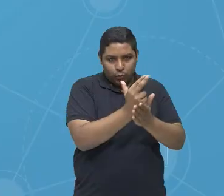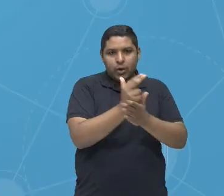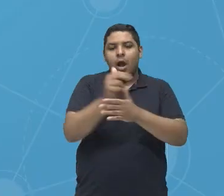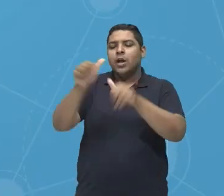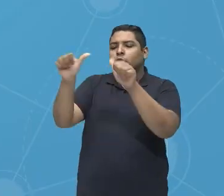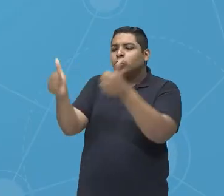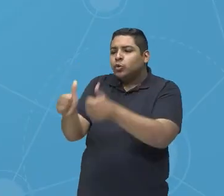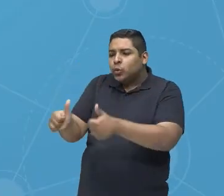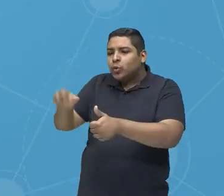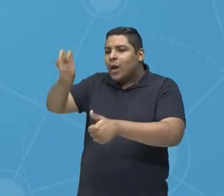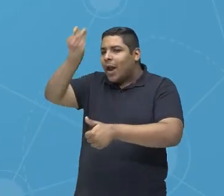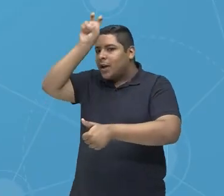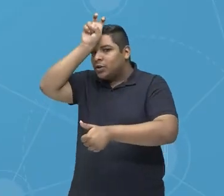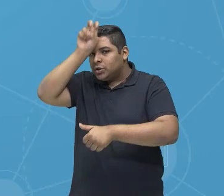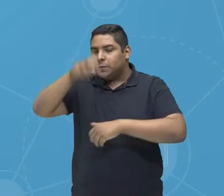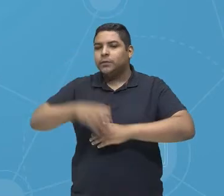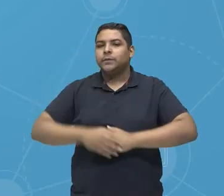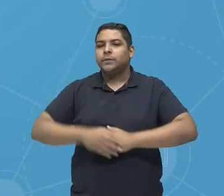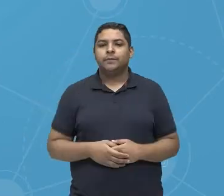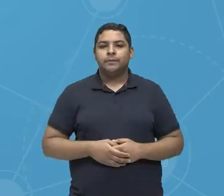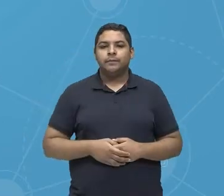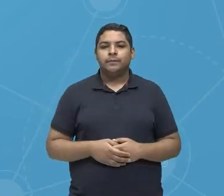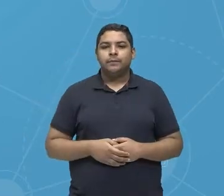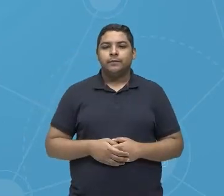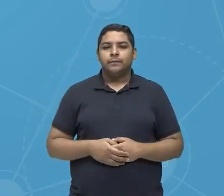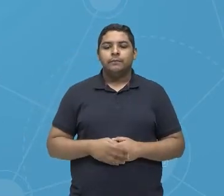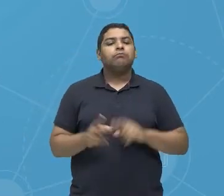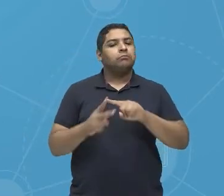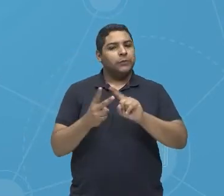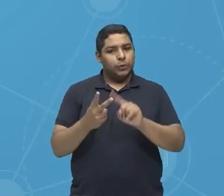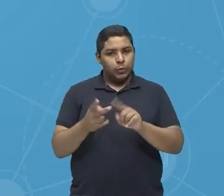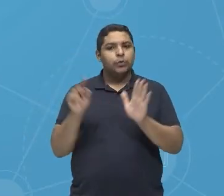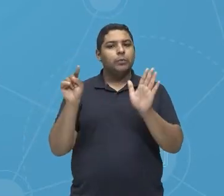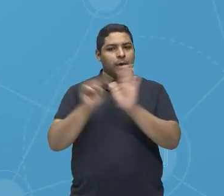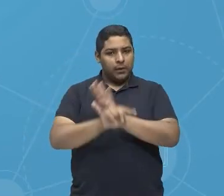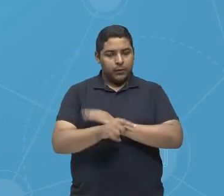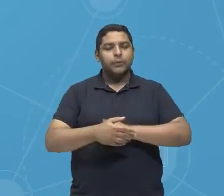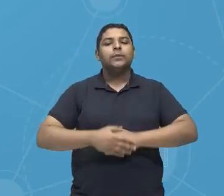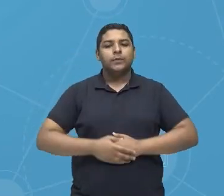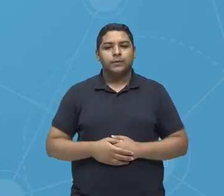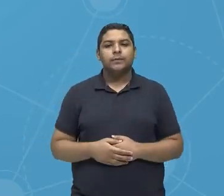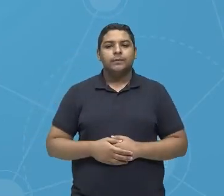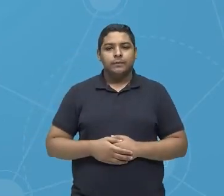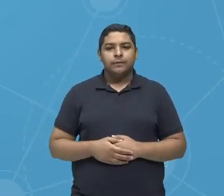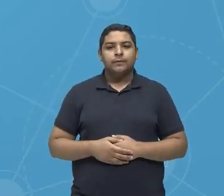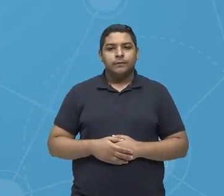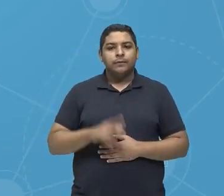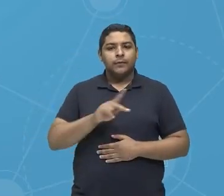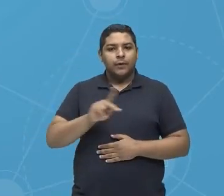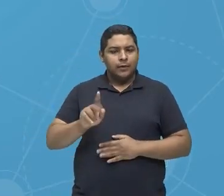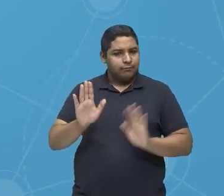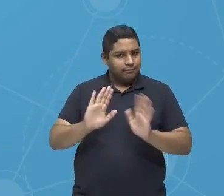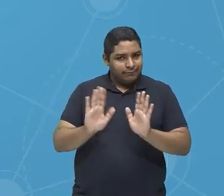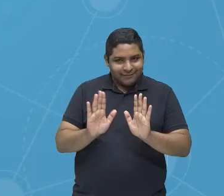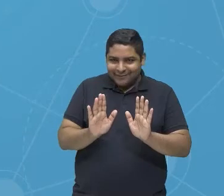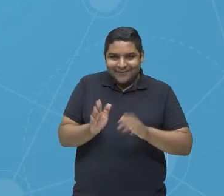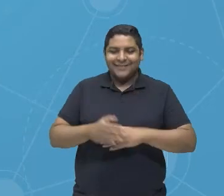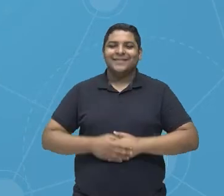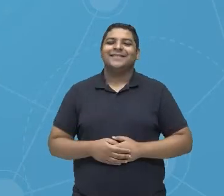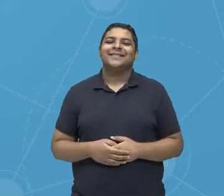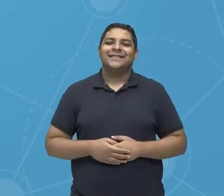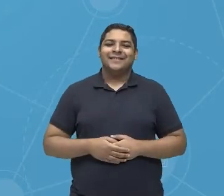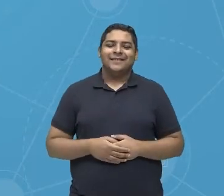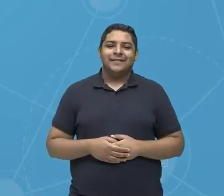egípcia? E a terceira questão, temos aí só duas. Temos só duas questões, professora, não passe mais do que isso.